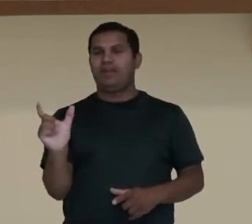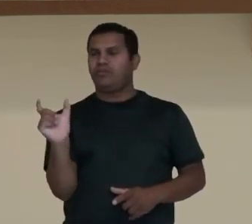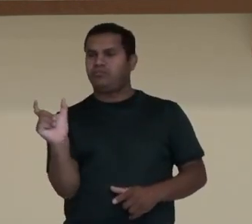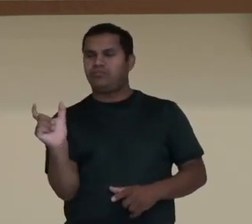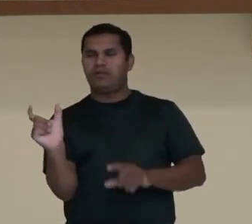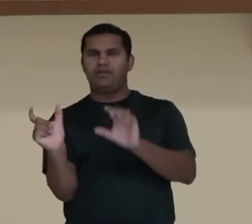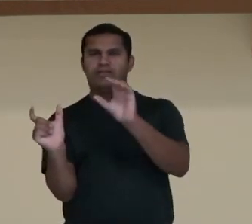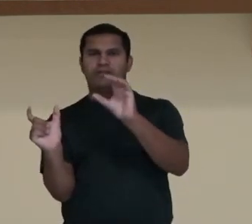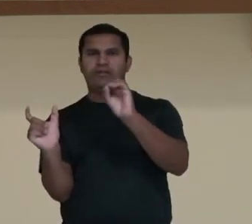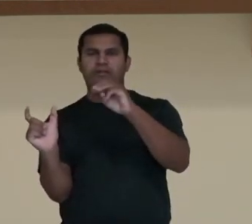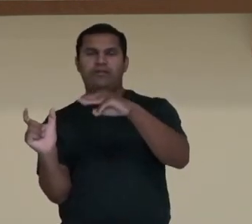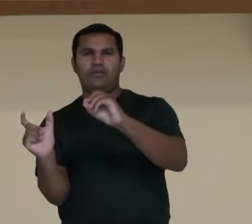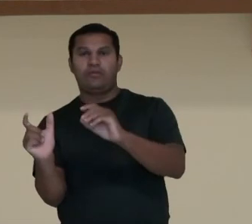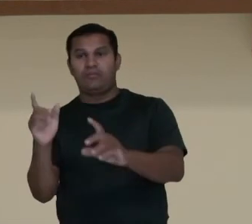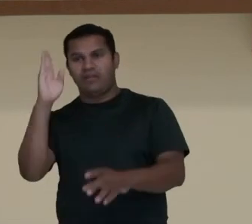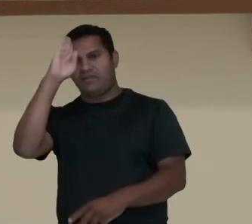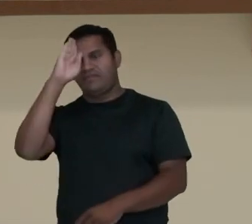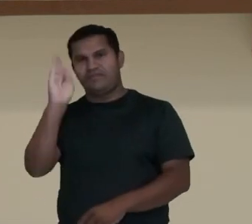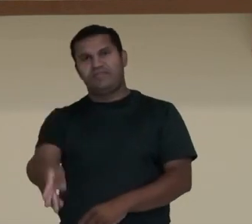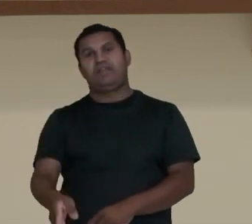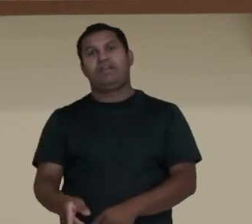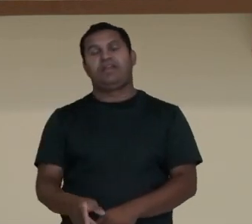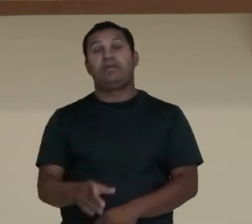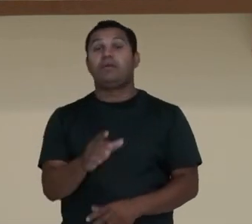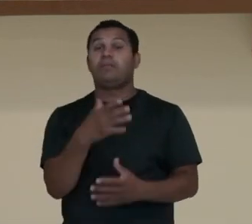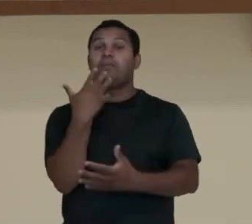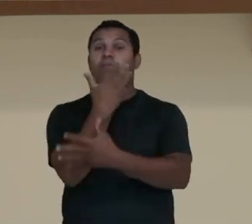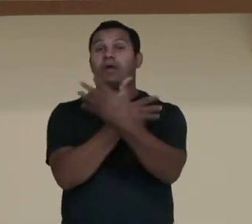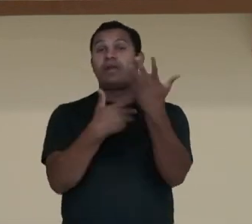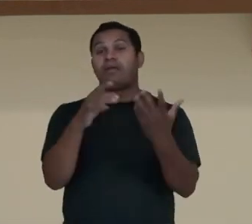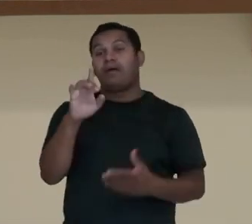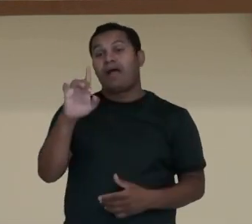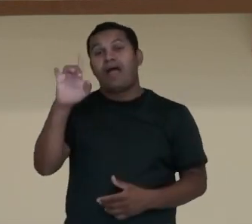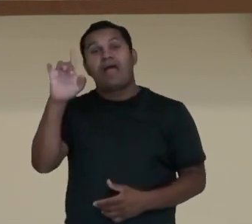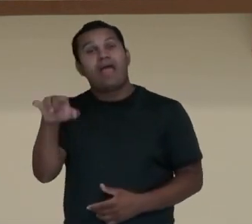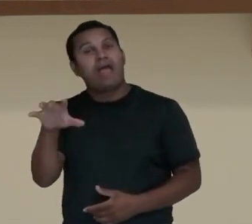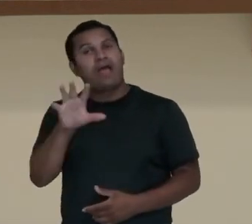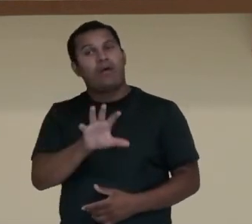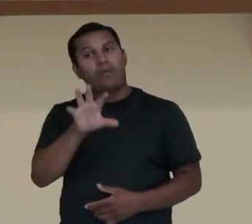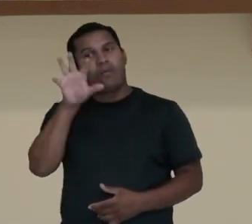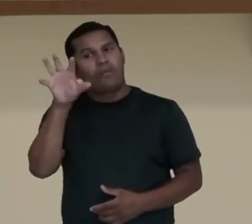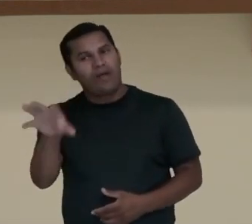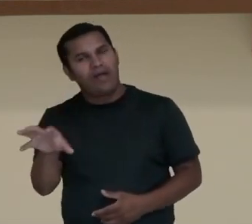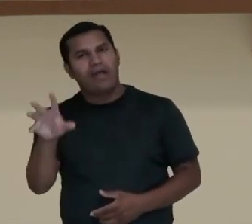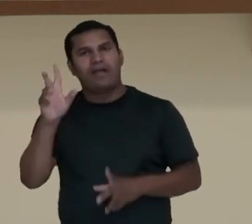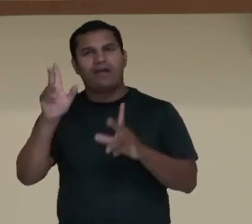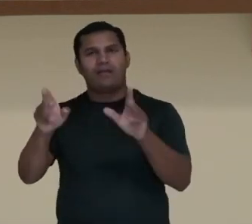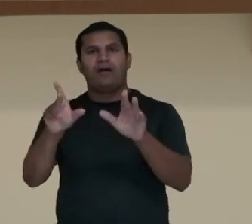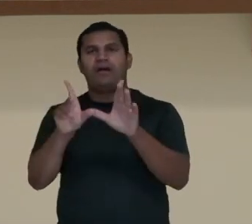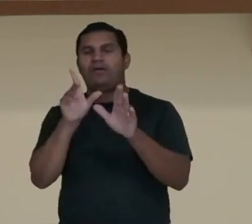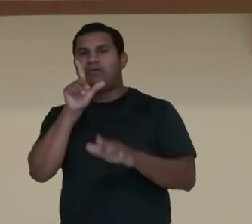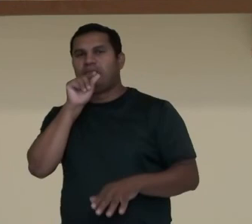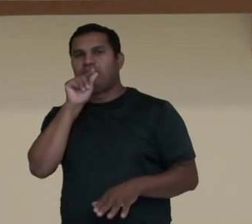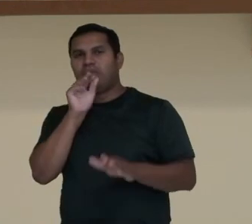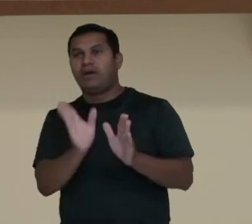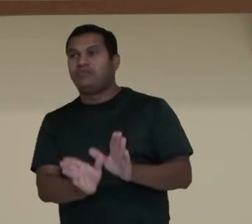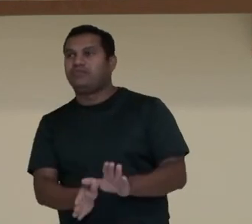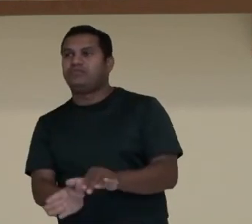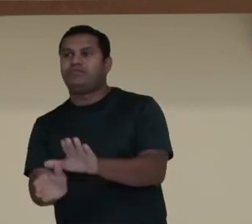eu utilizei uma metáfora que estabelece uma relação de semelhança, utilizando expressões com significados diferentes